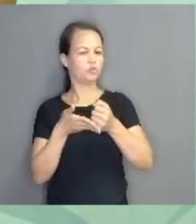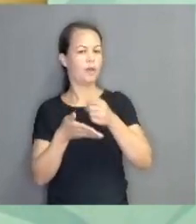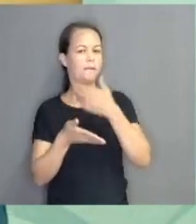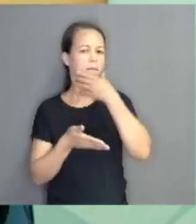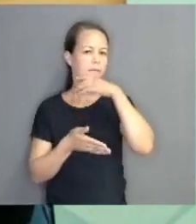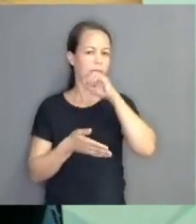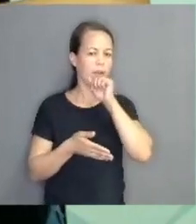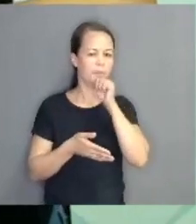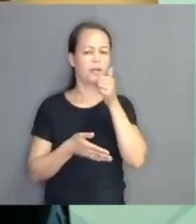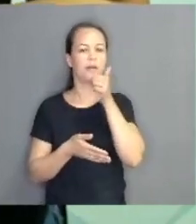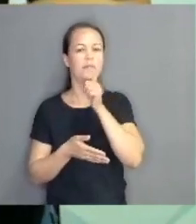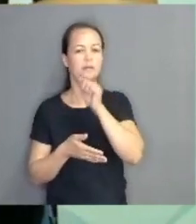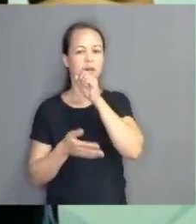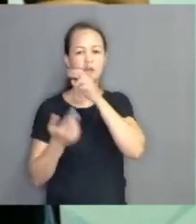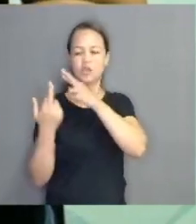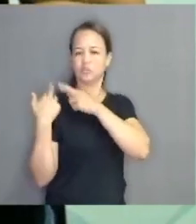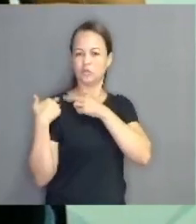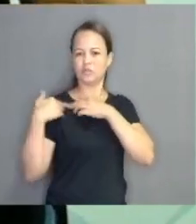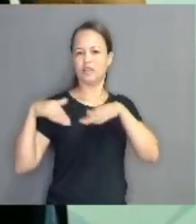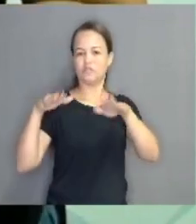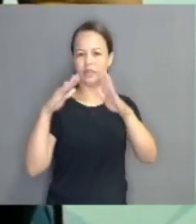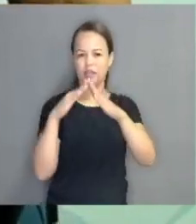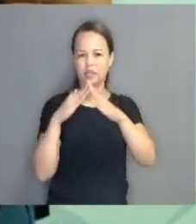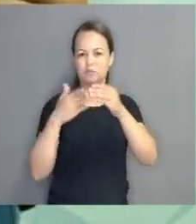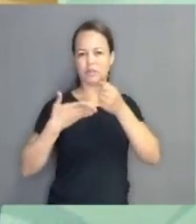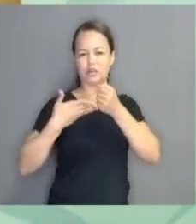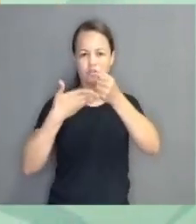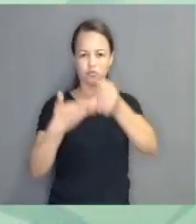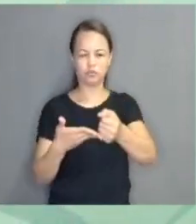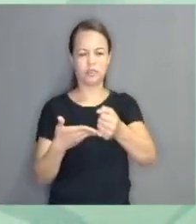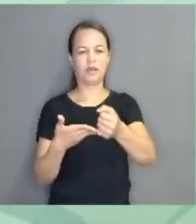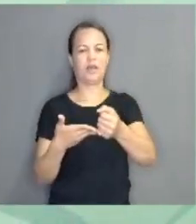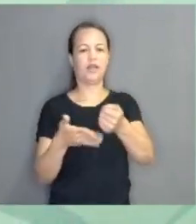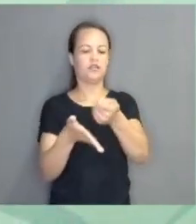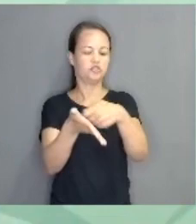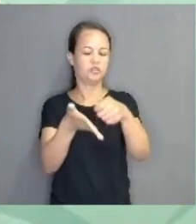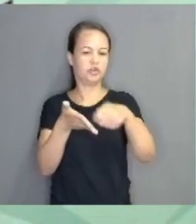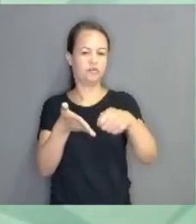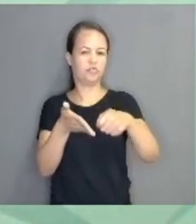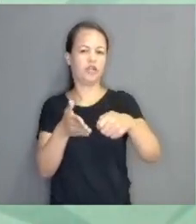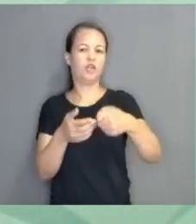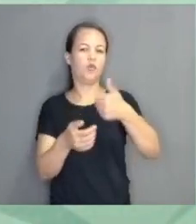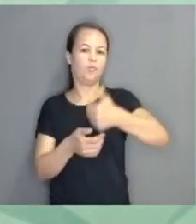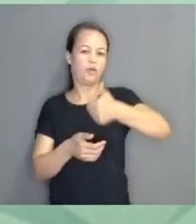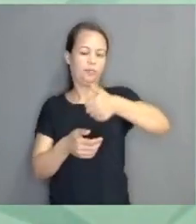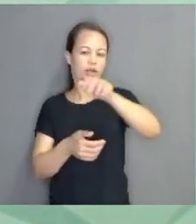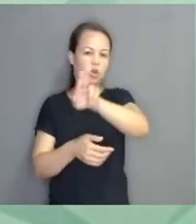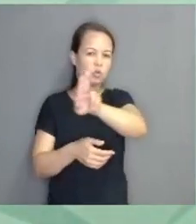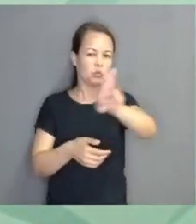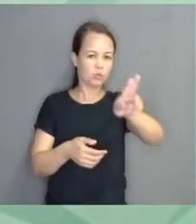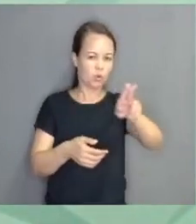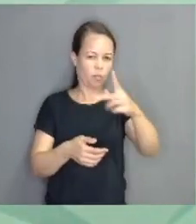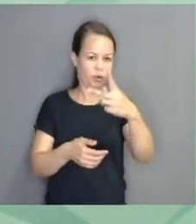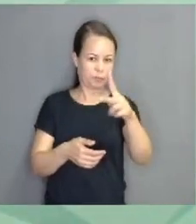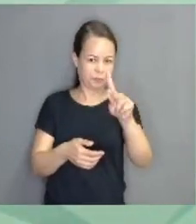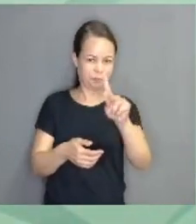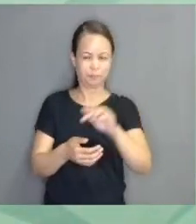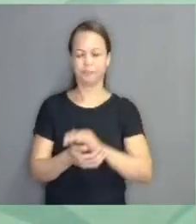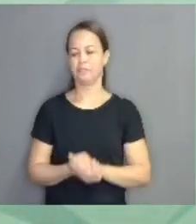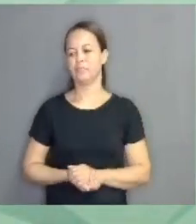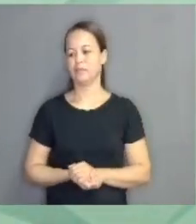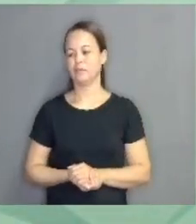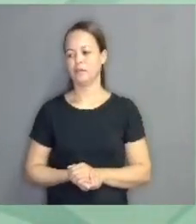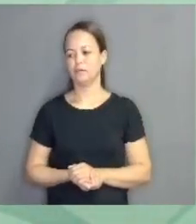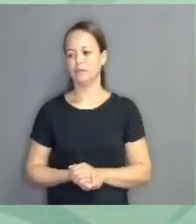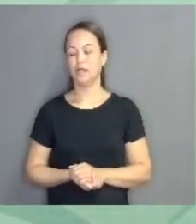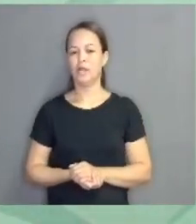algum responsável em casa, te ajudar a escrever o seu nomezinho, tá? O primeiro. E a próxima tarefinha,